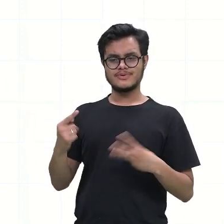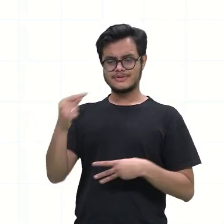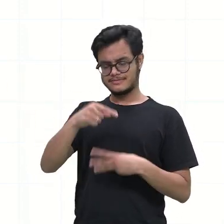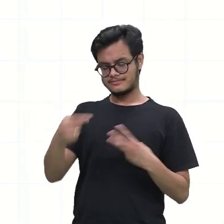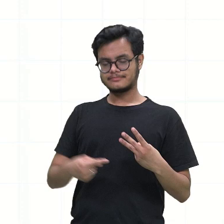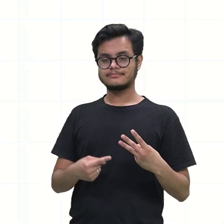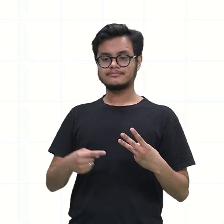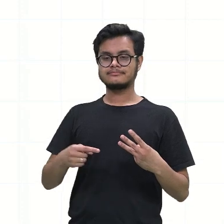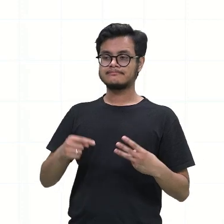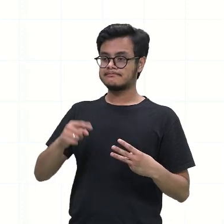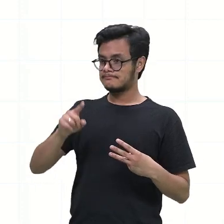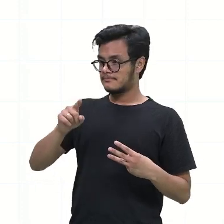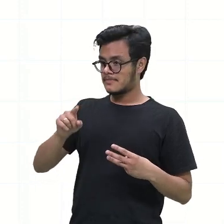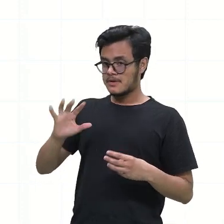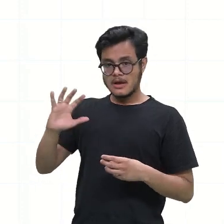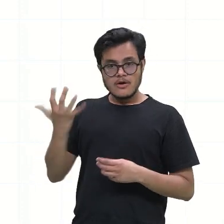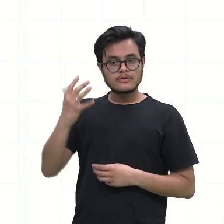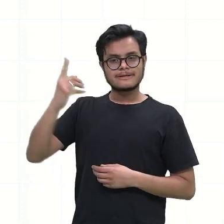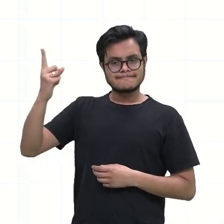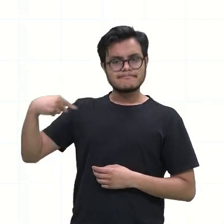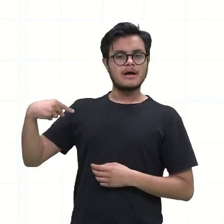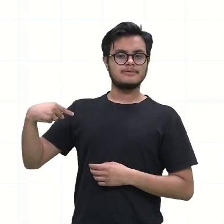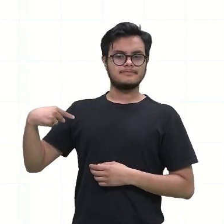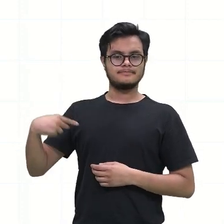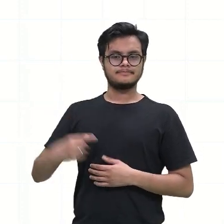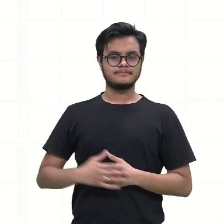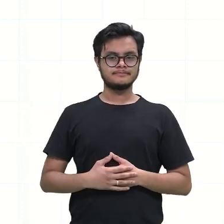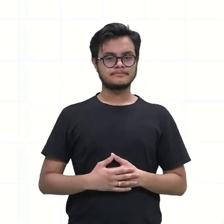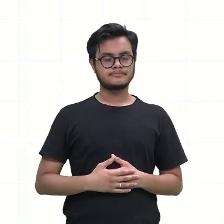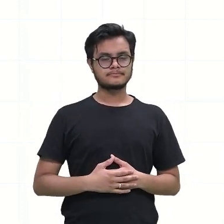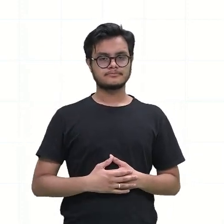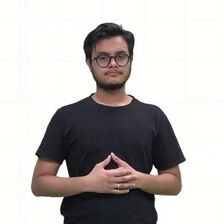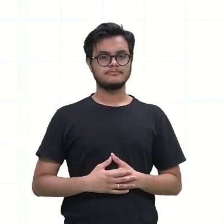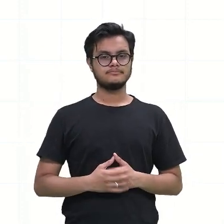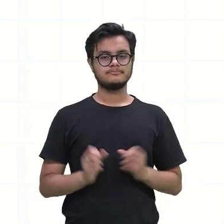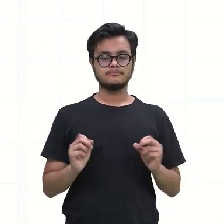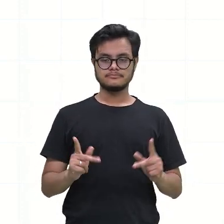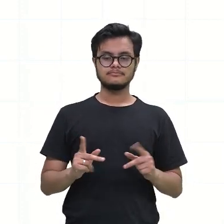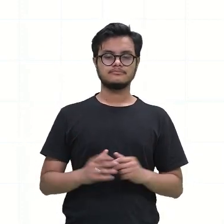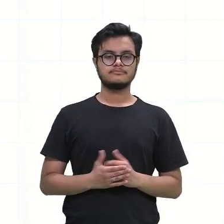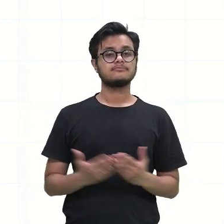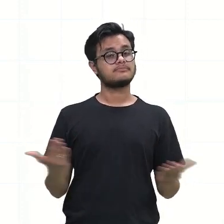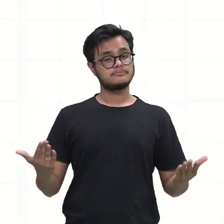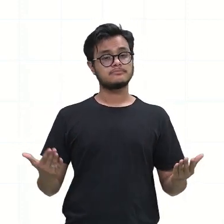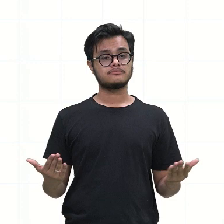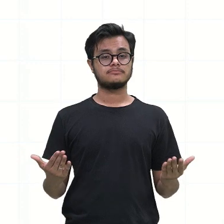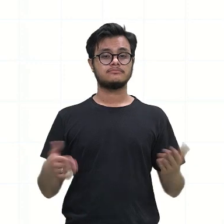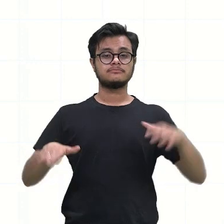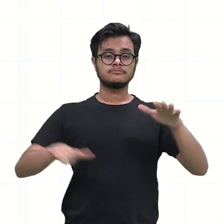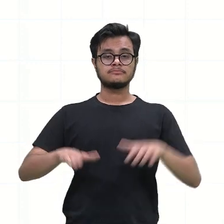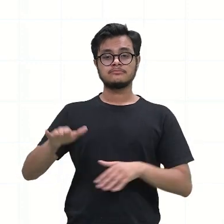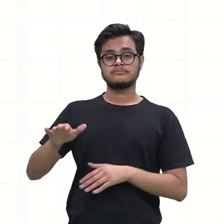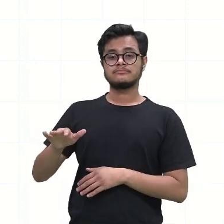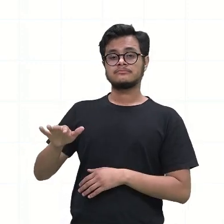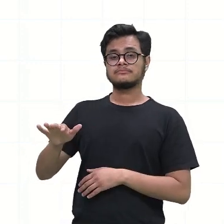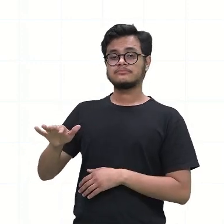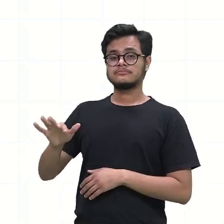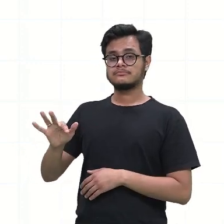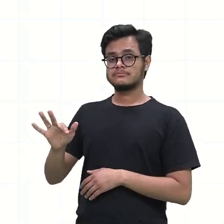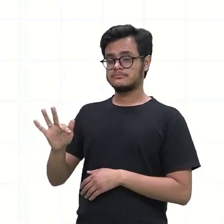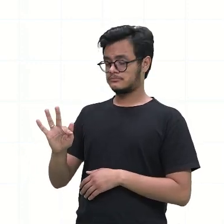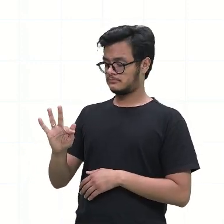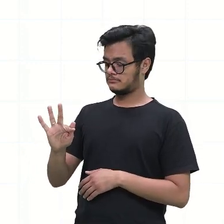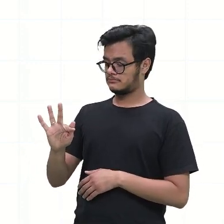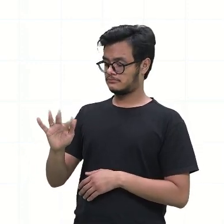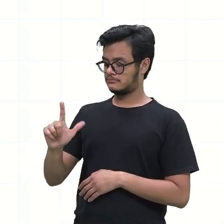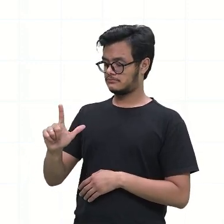ele pratica e ao mesmo tempo recebe essa ação, ok? As flexões verbais ocorreram em